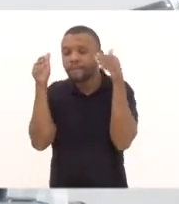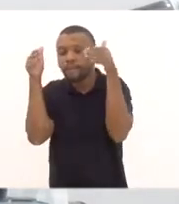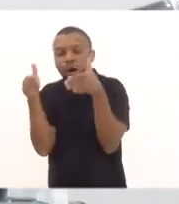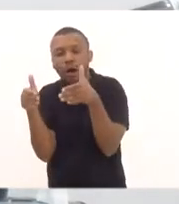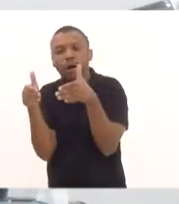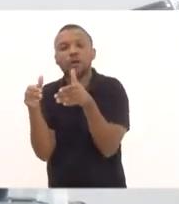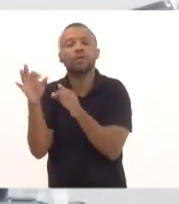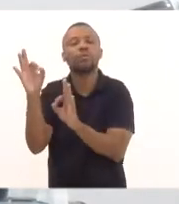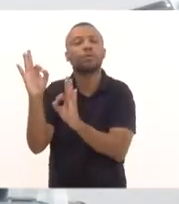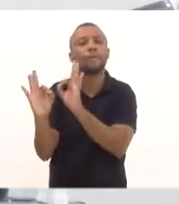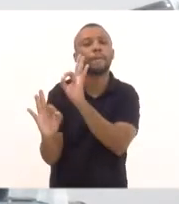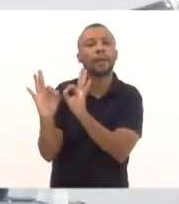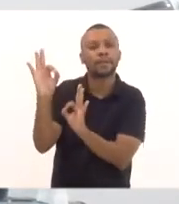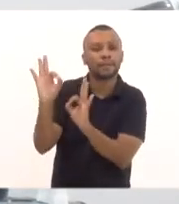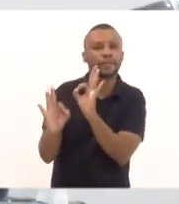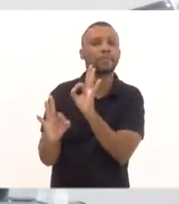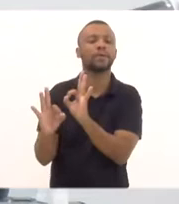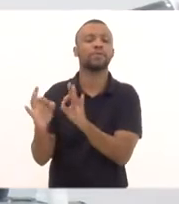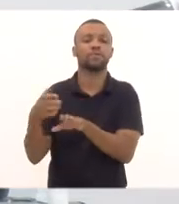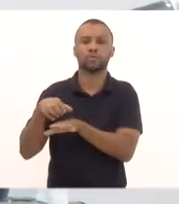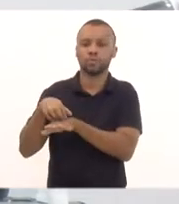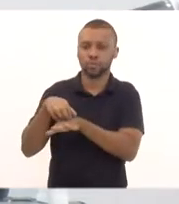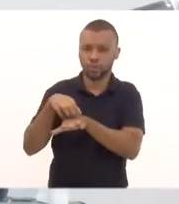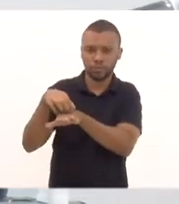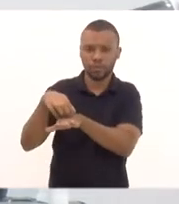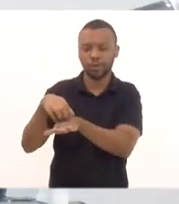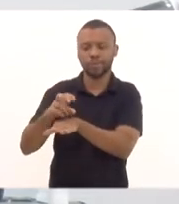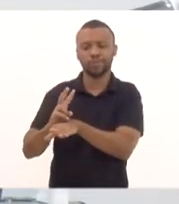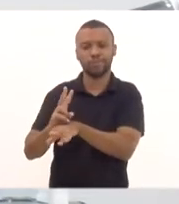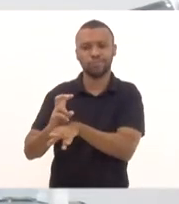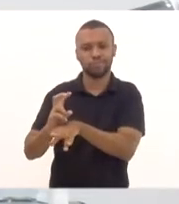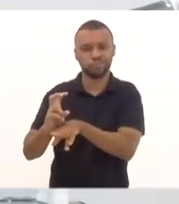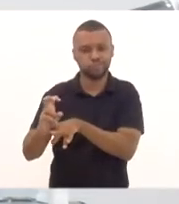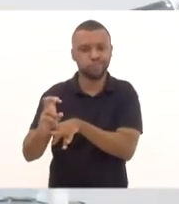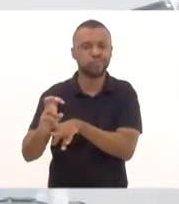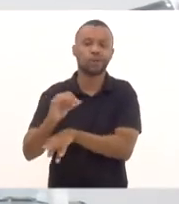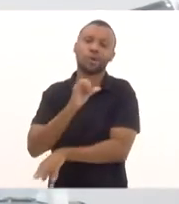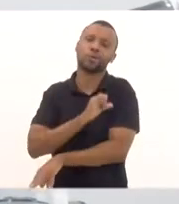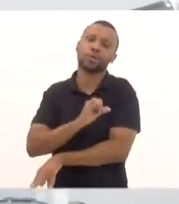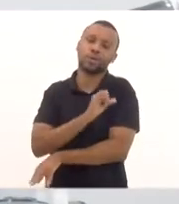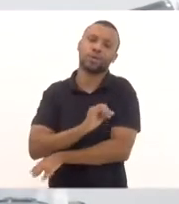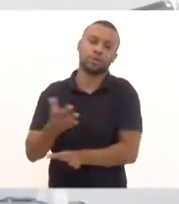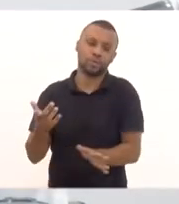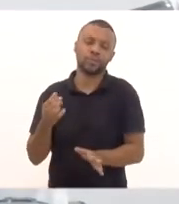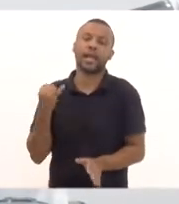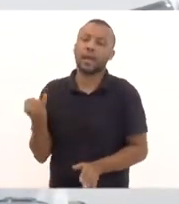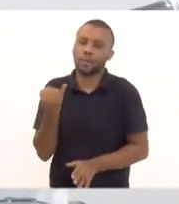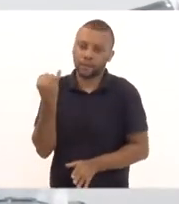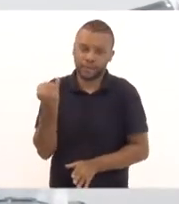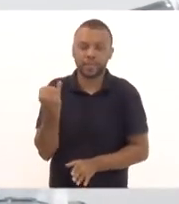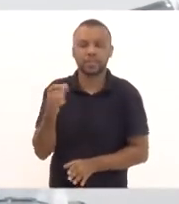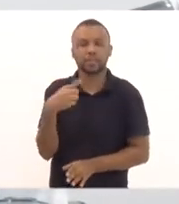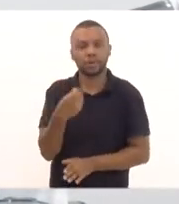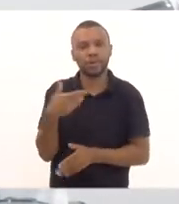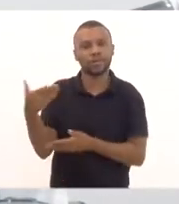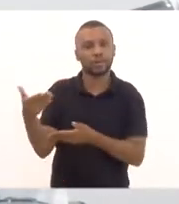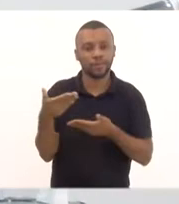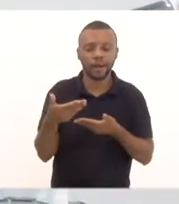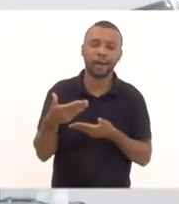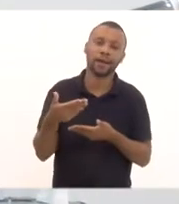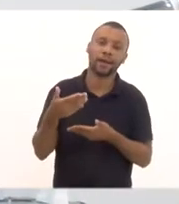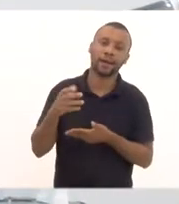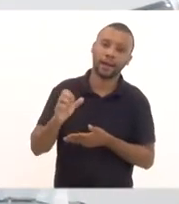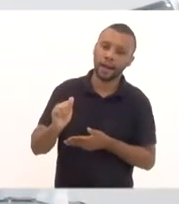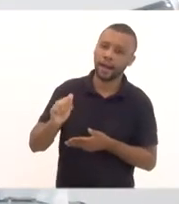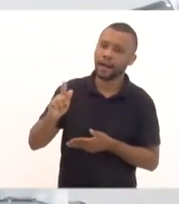no planejamento do transporte sobre trilhos do Rio de Janeiro também quero que tão importante além da agetransp você faz